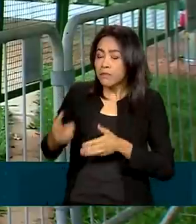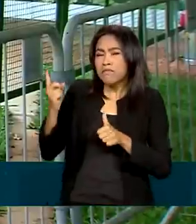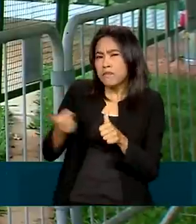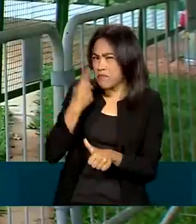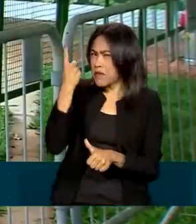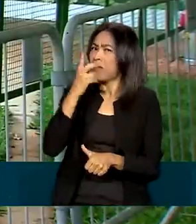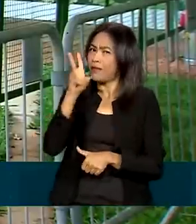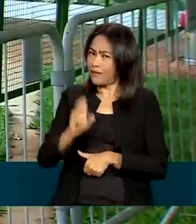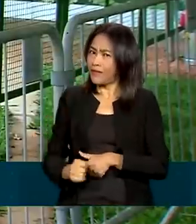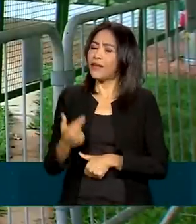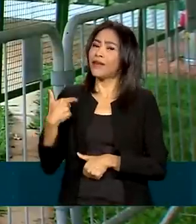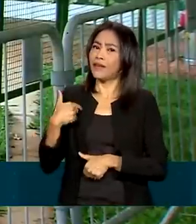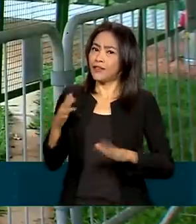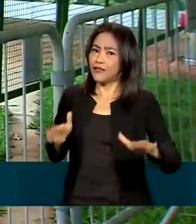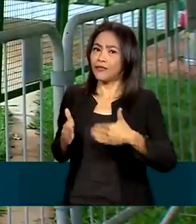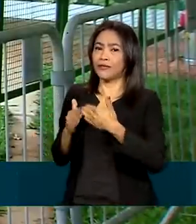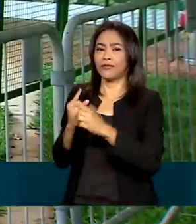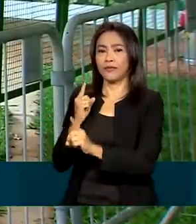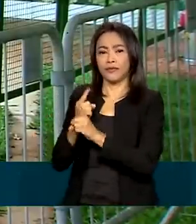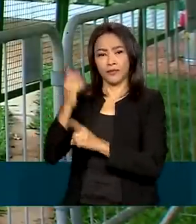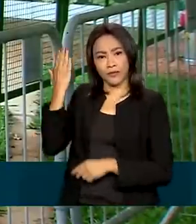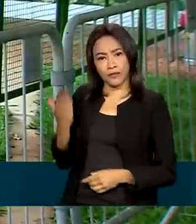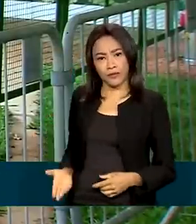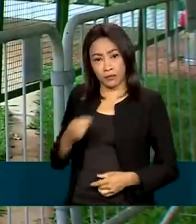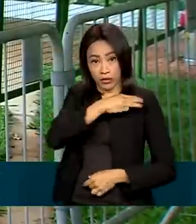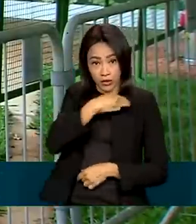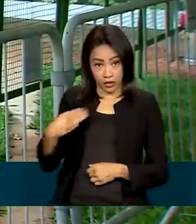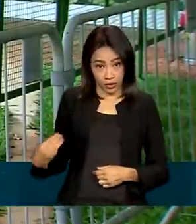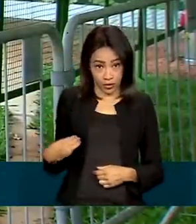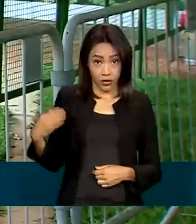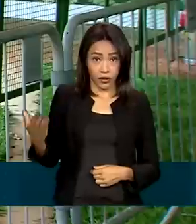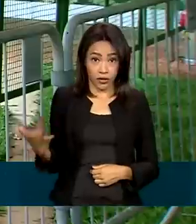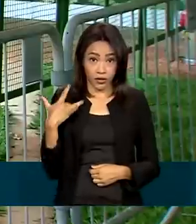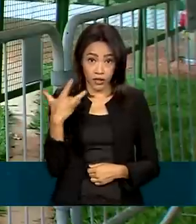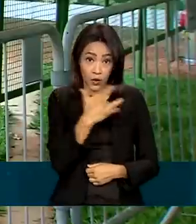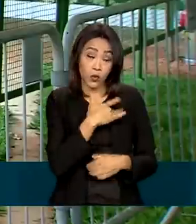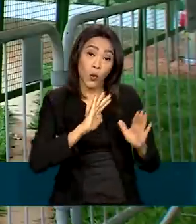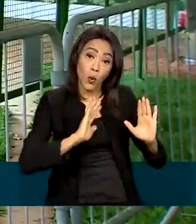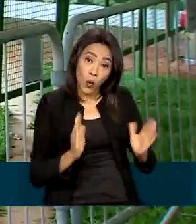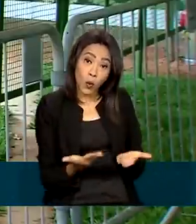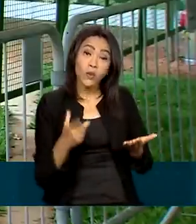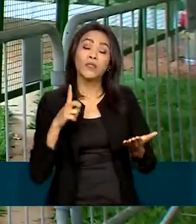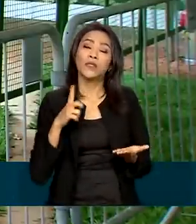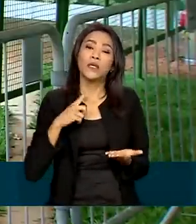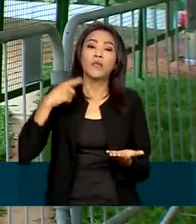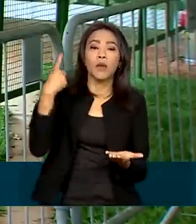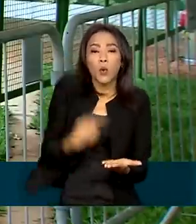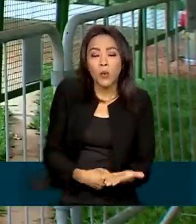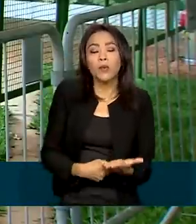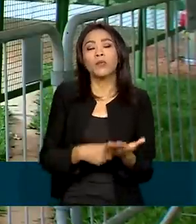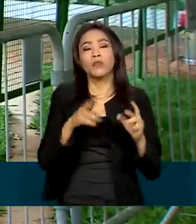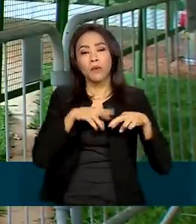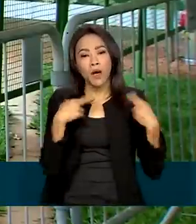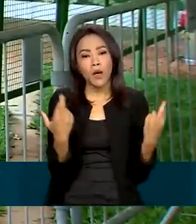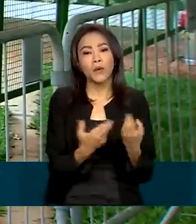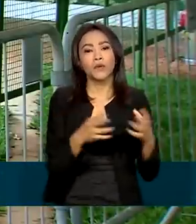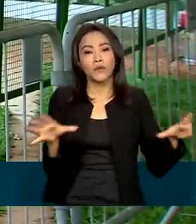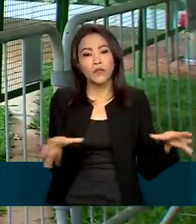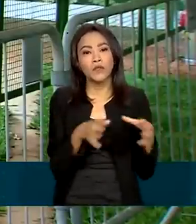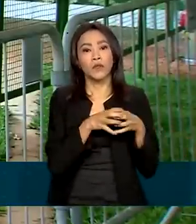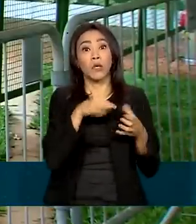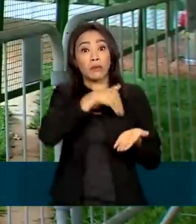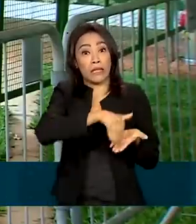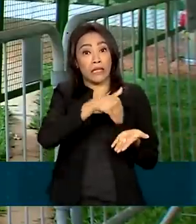vez com o ministro da Saúde, Marcelo Queiroga. Eles ainda têm uma agenda hoje com integrantes do CONAS e CONASENS, que representam os secretários de